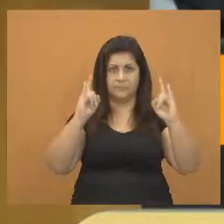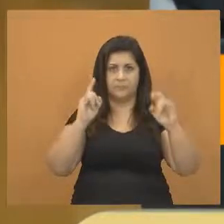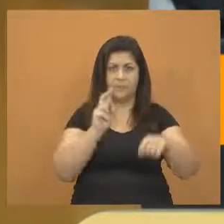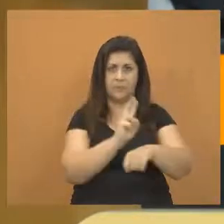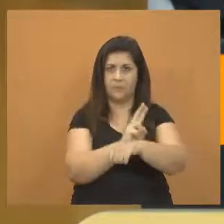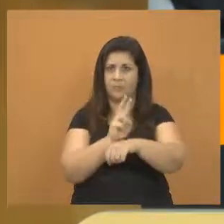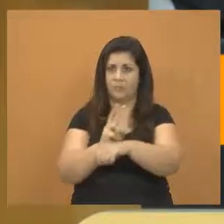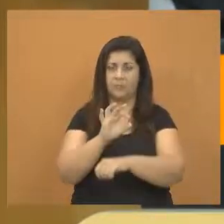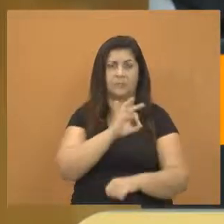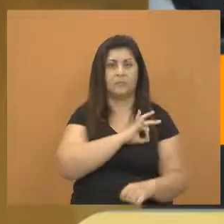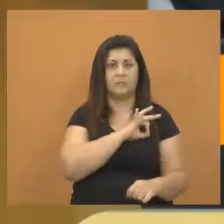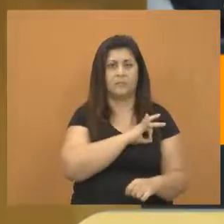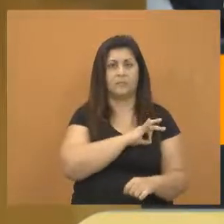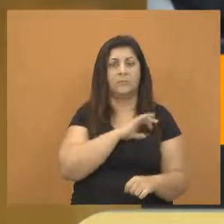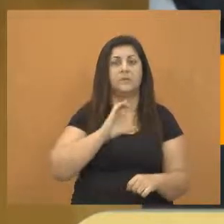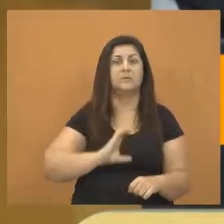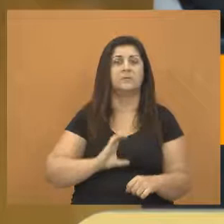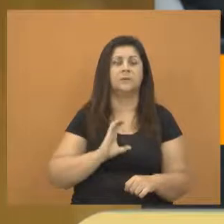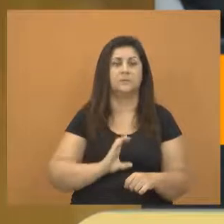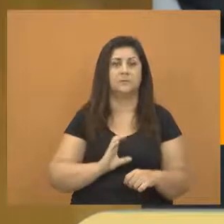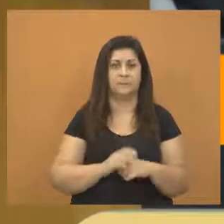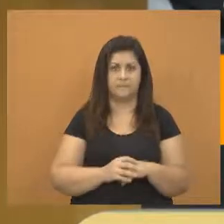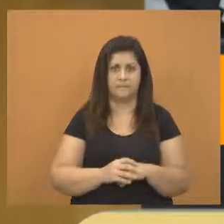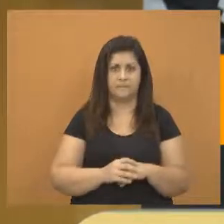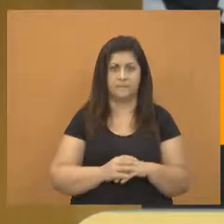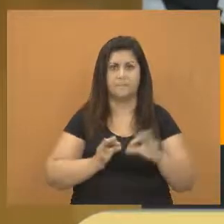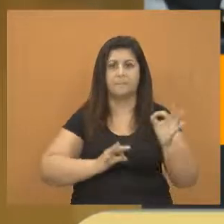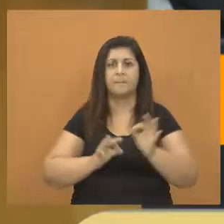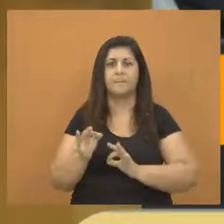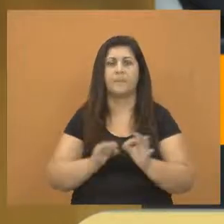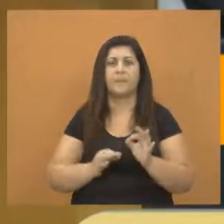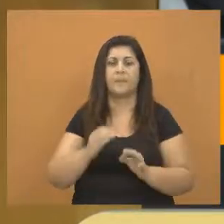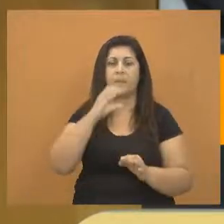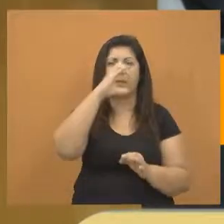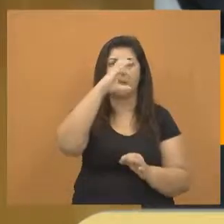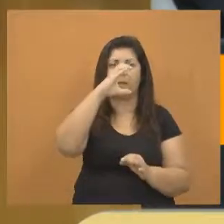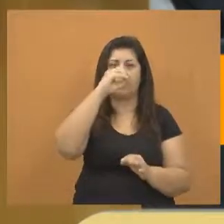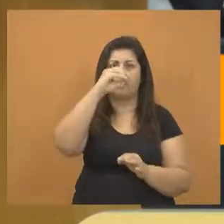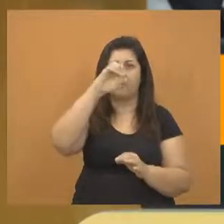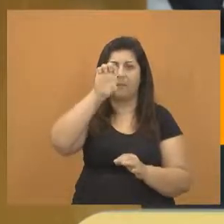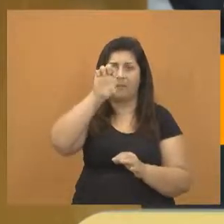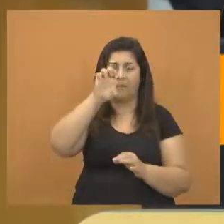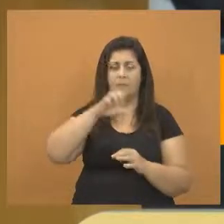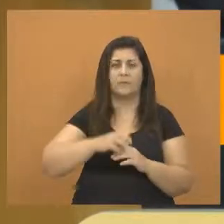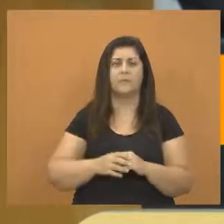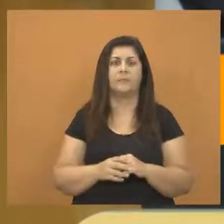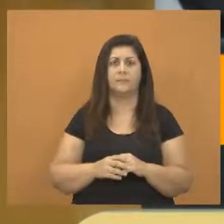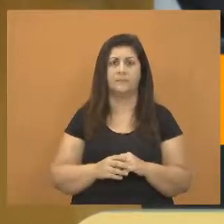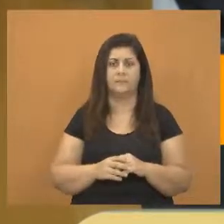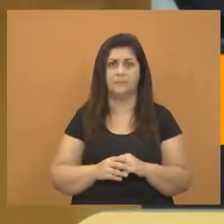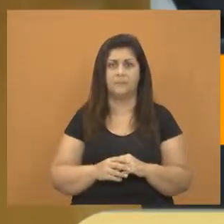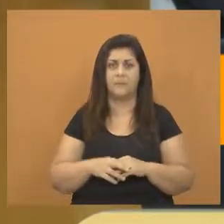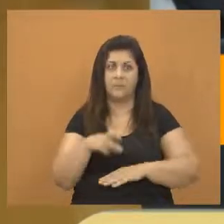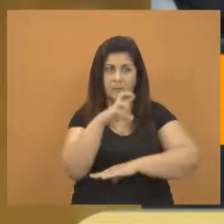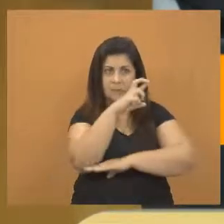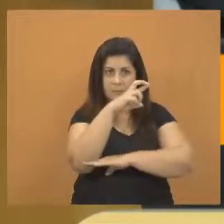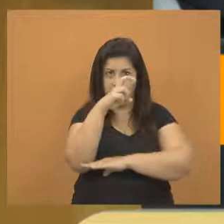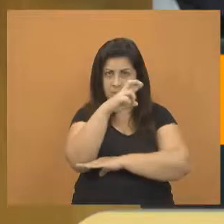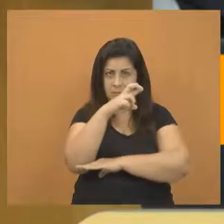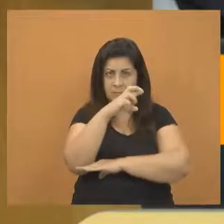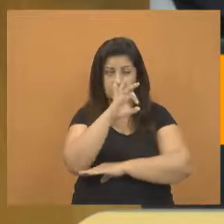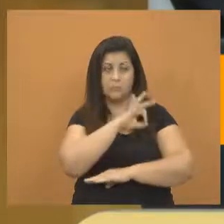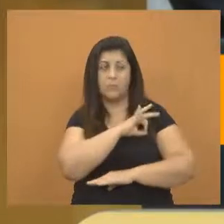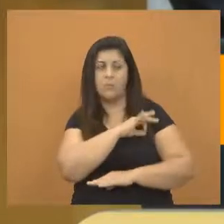pela Guarda Civil Municipal, implantação do COI a partir de 2018, patrulha do Guarda Amigo